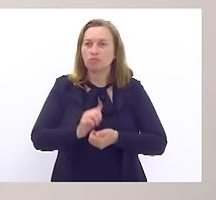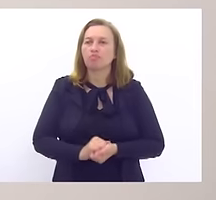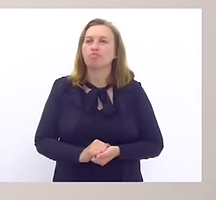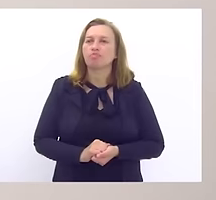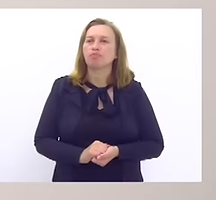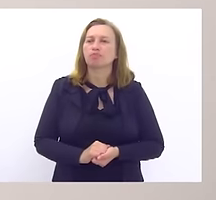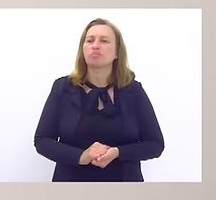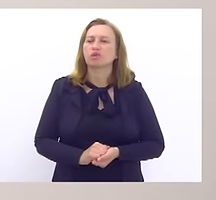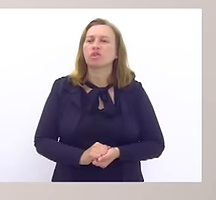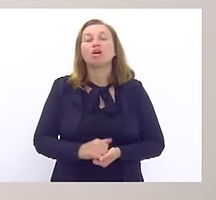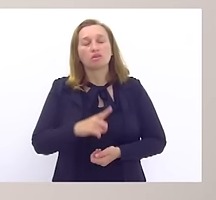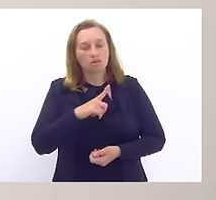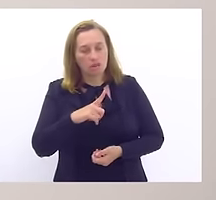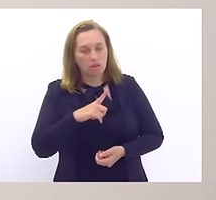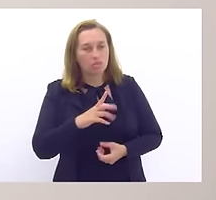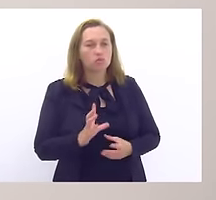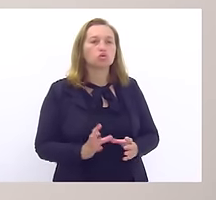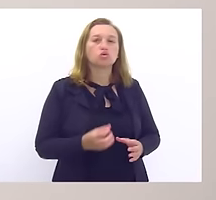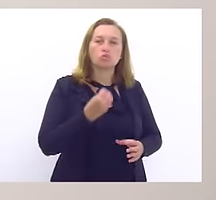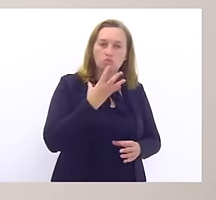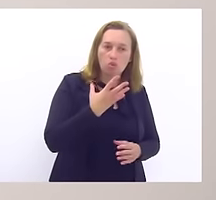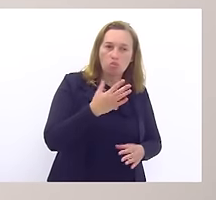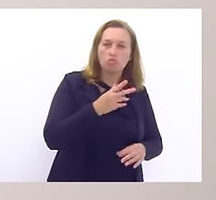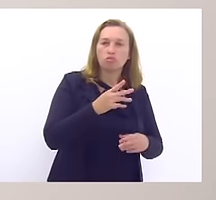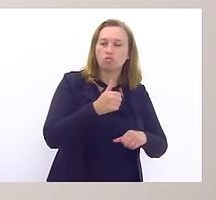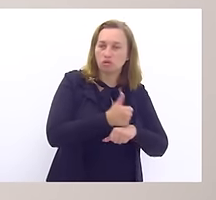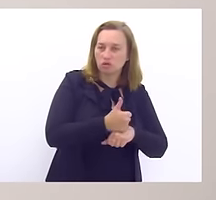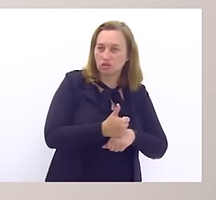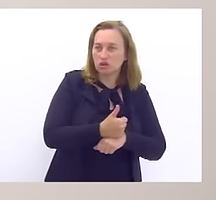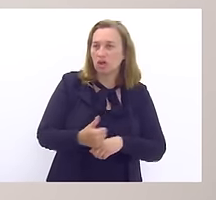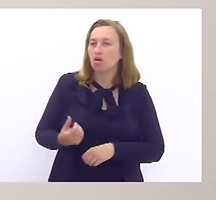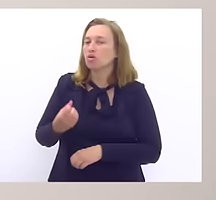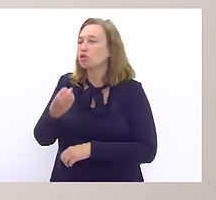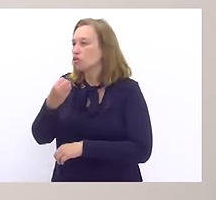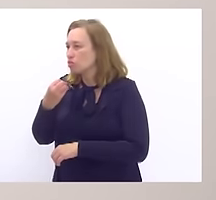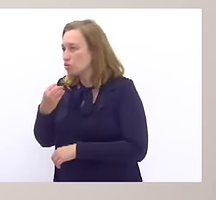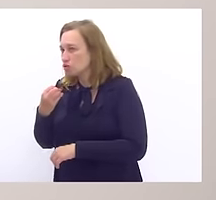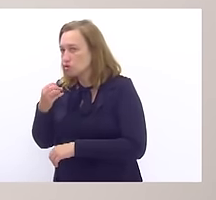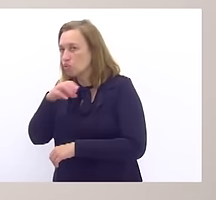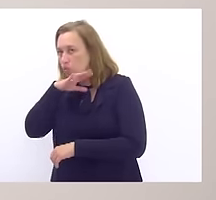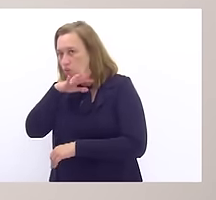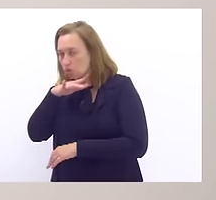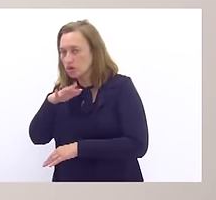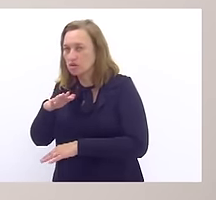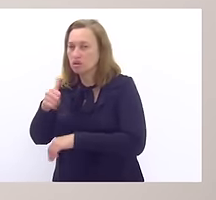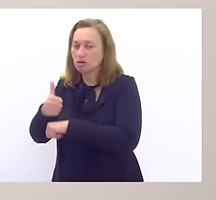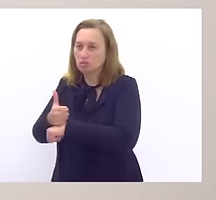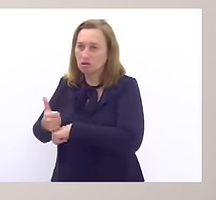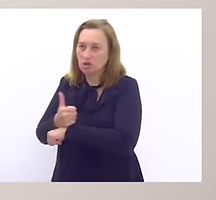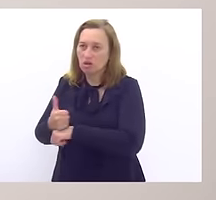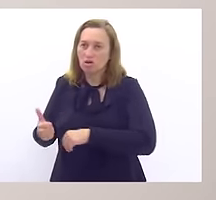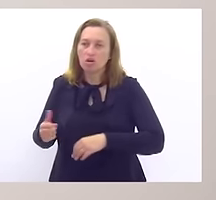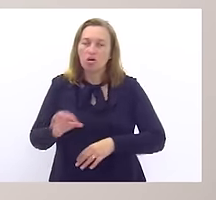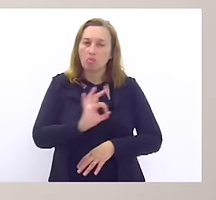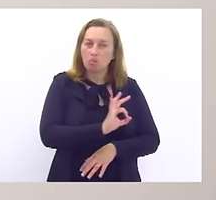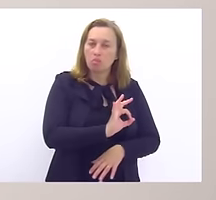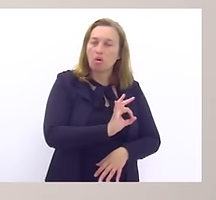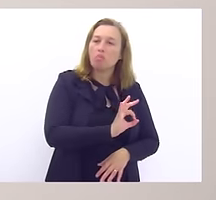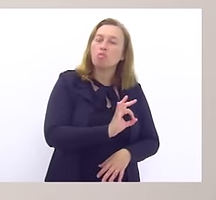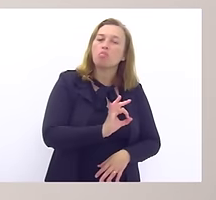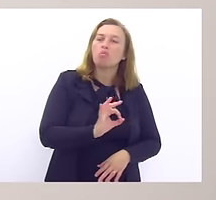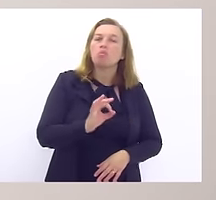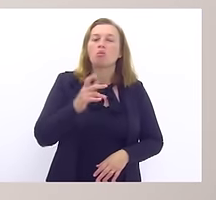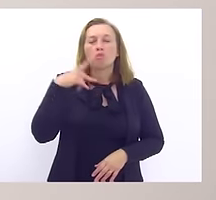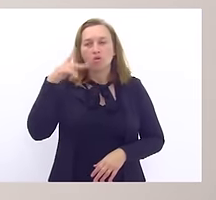nós temos os bons e os maus profissionais é na política é na polícia na Medicina né só que tem muitos